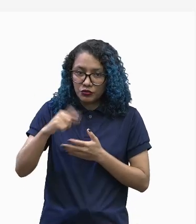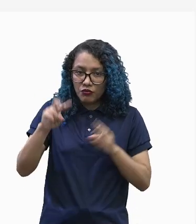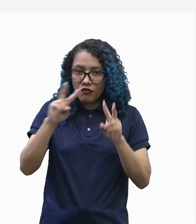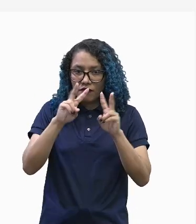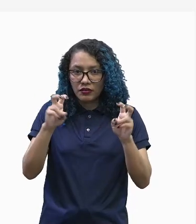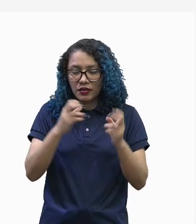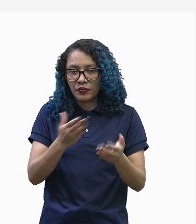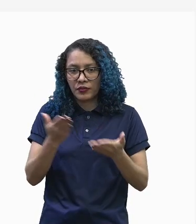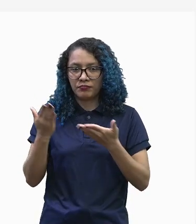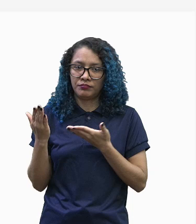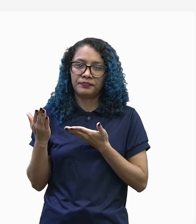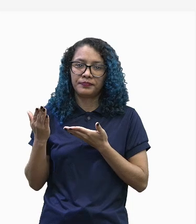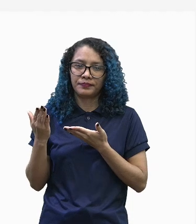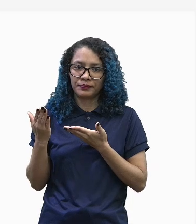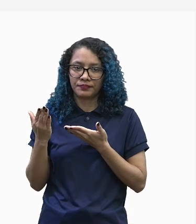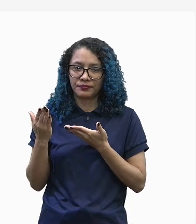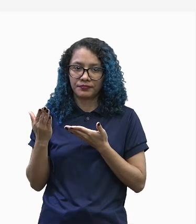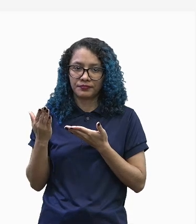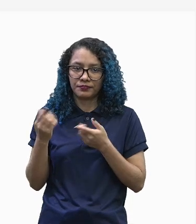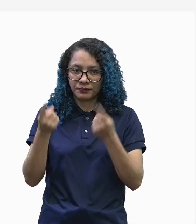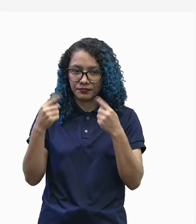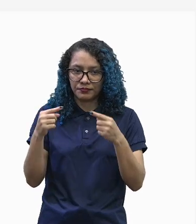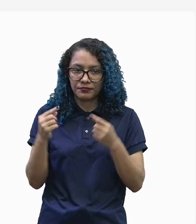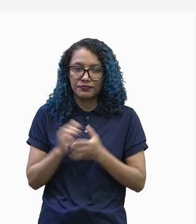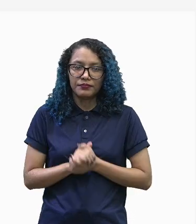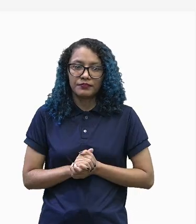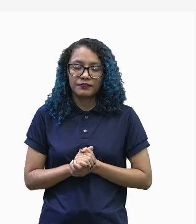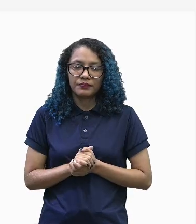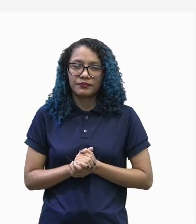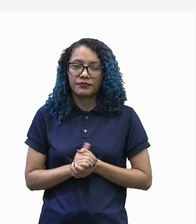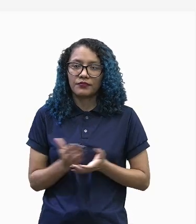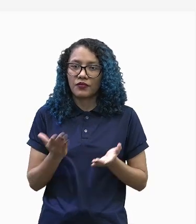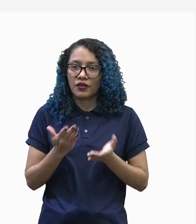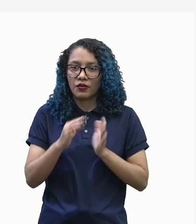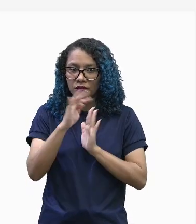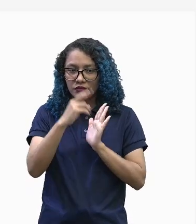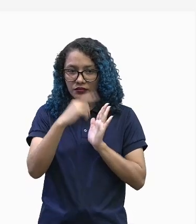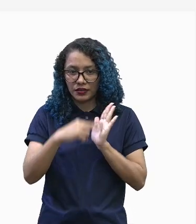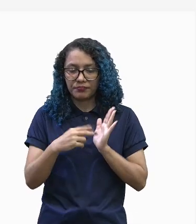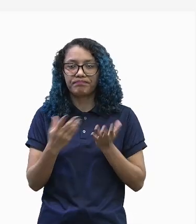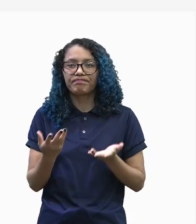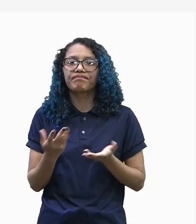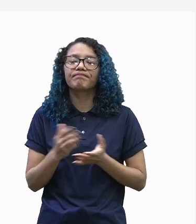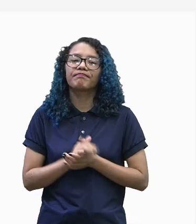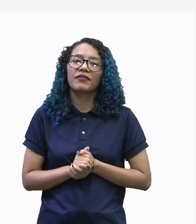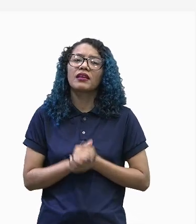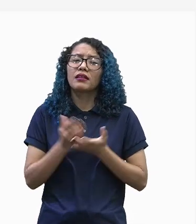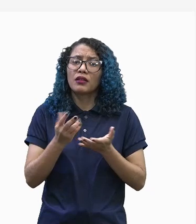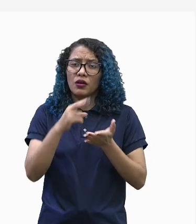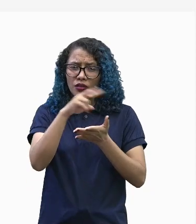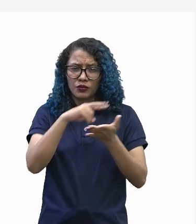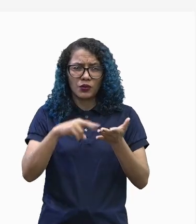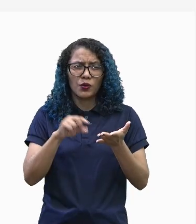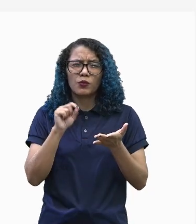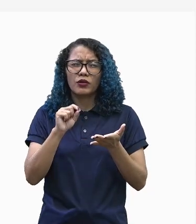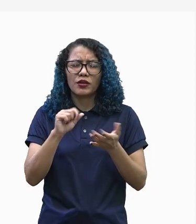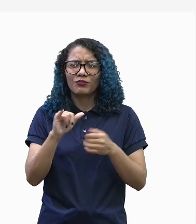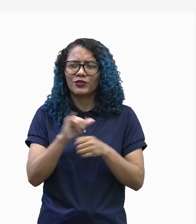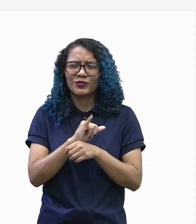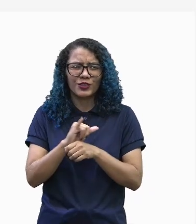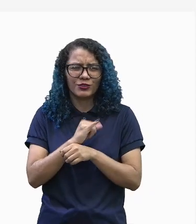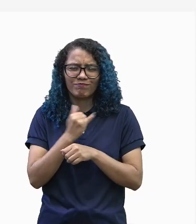da leitura para alunos da EJA, quinta etapa. A leitura é uma